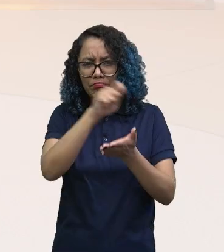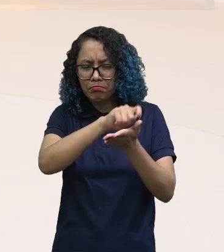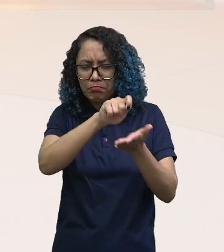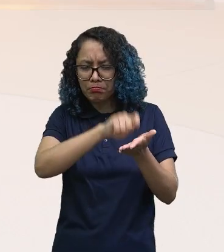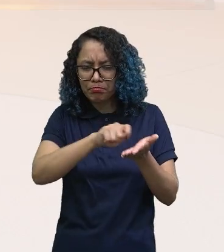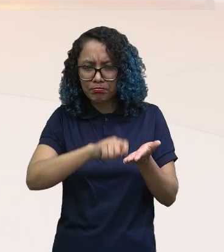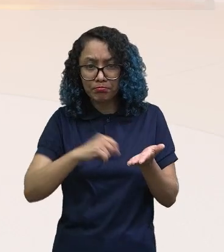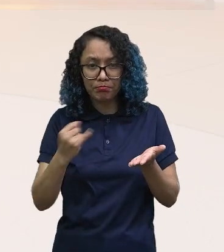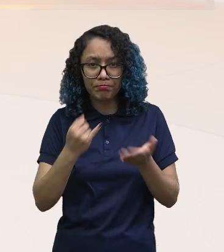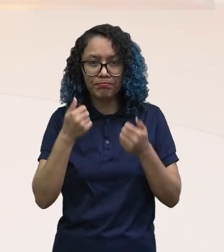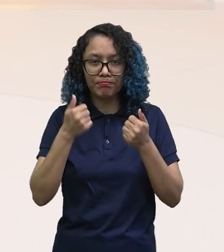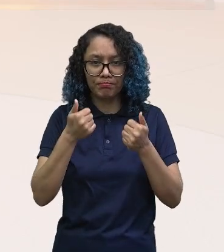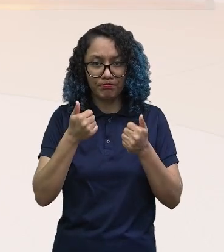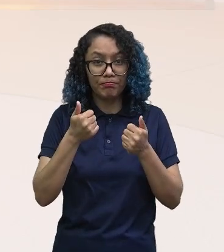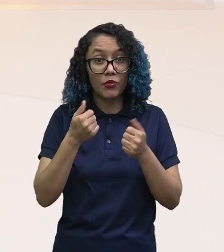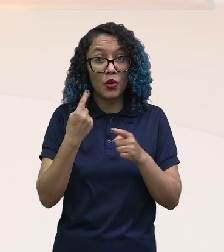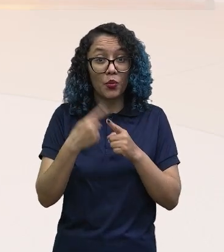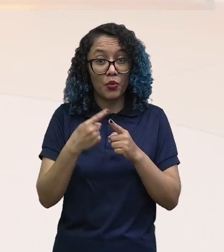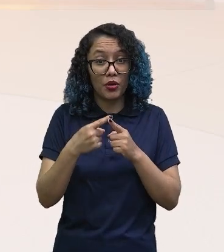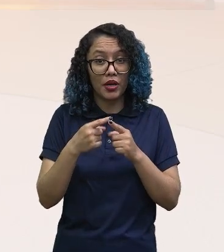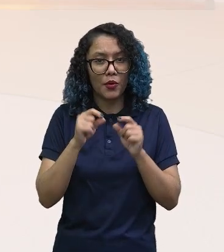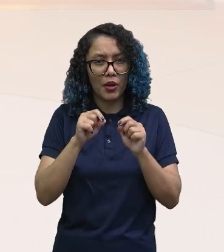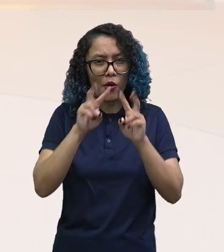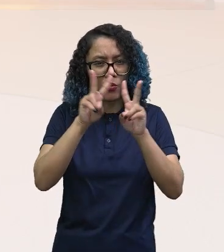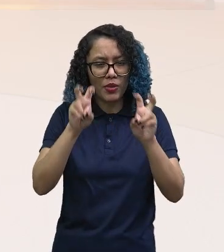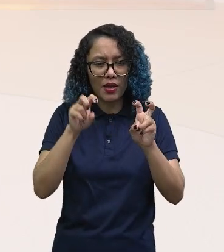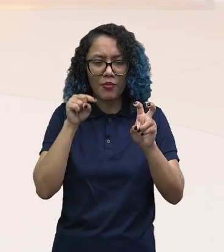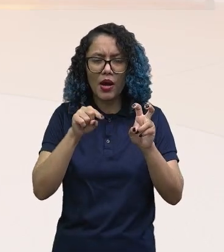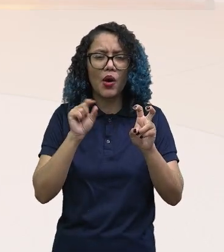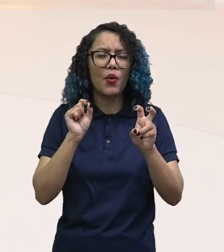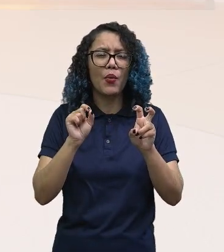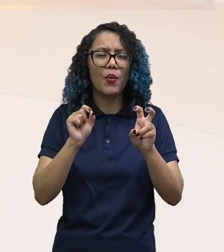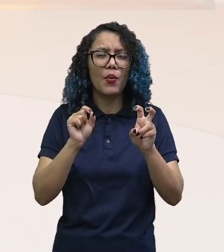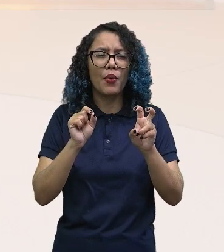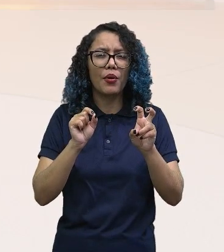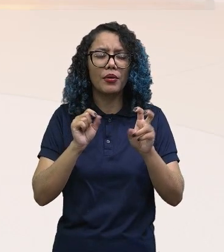anotações importantes, pois essa é uma temática que